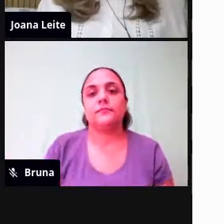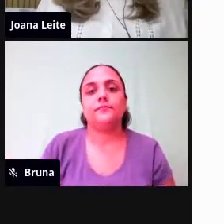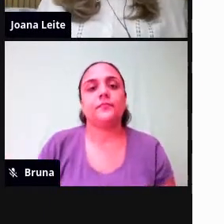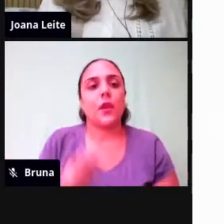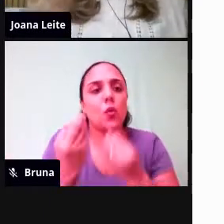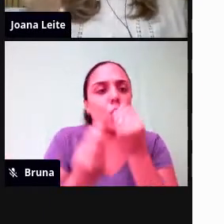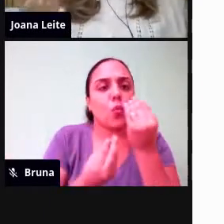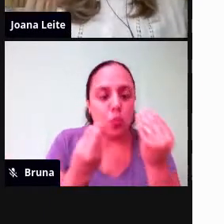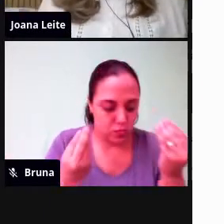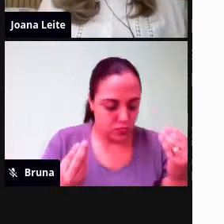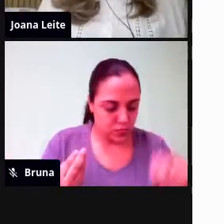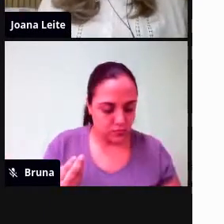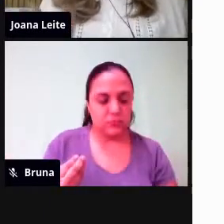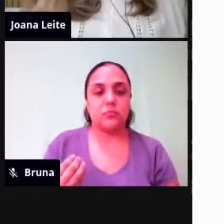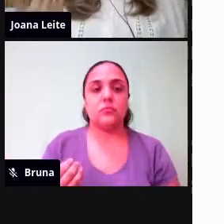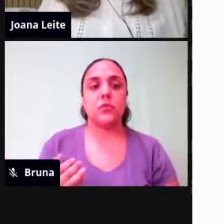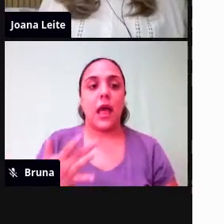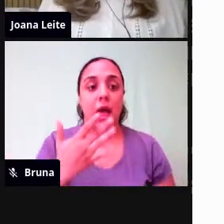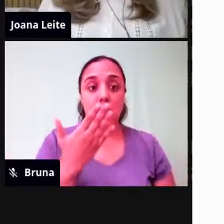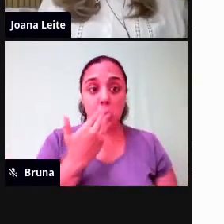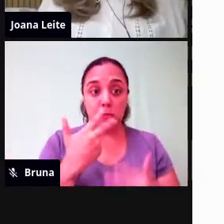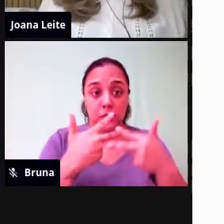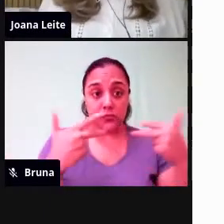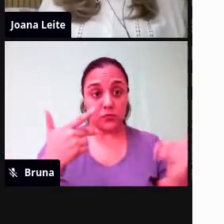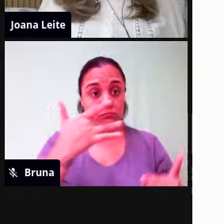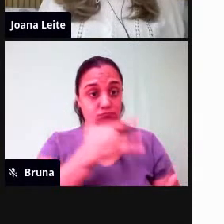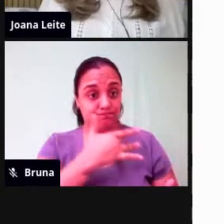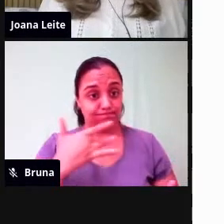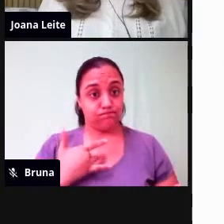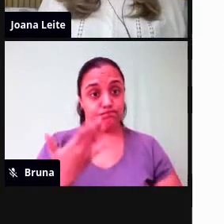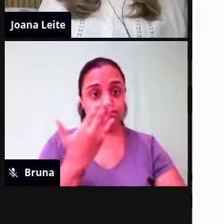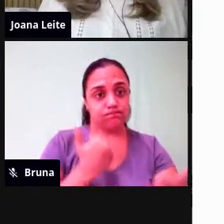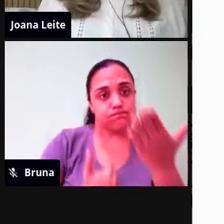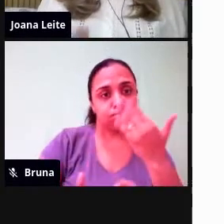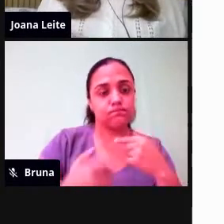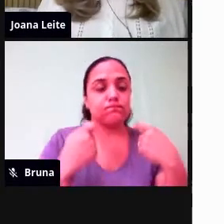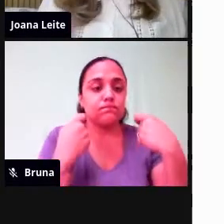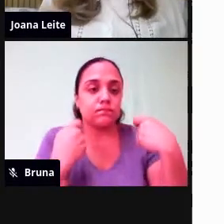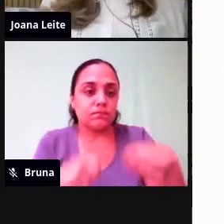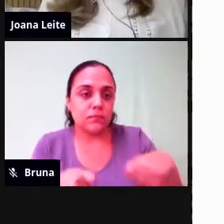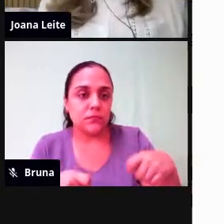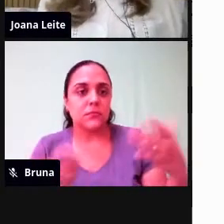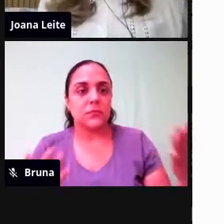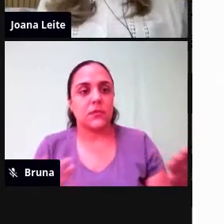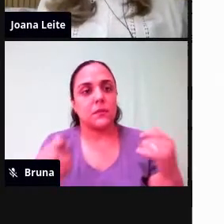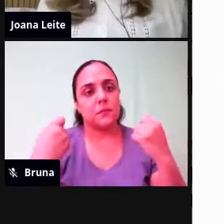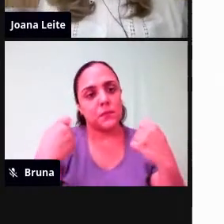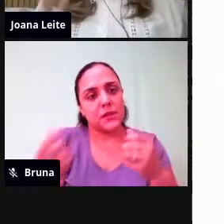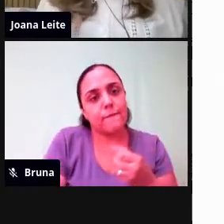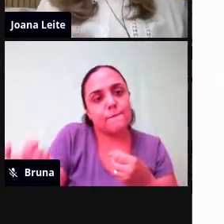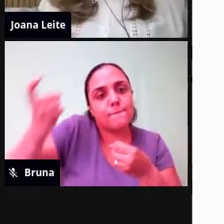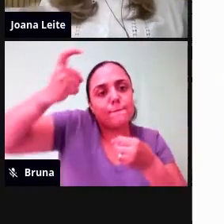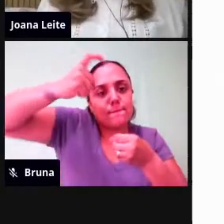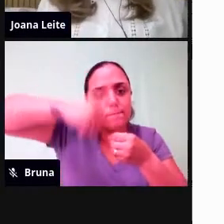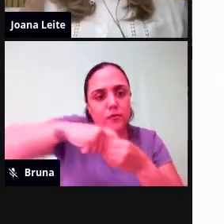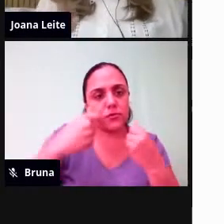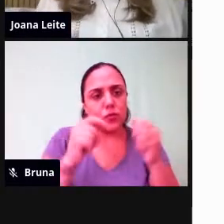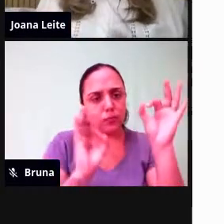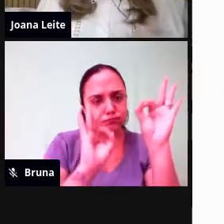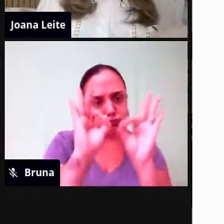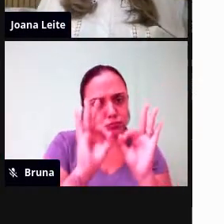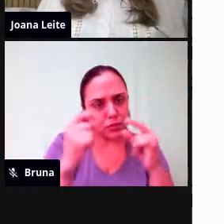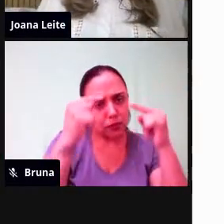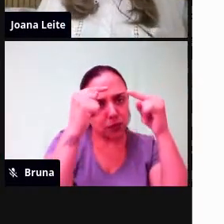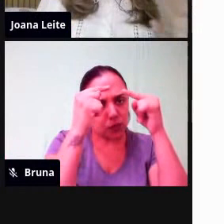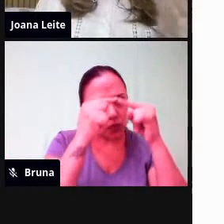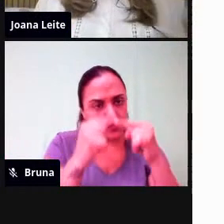como são alimentos que são alimentos saudáveis e que a gente precisa consumir, né? Se faz uma reintrodução. A gente vai reintroduzir, só que